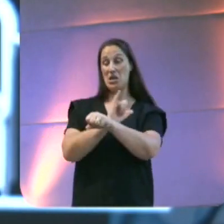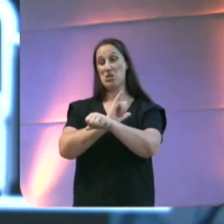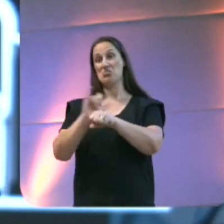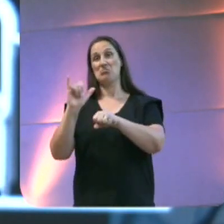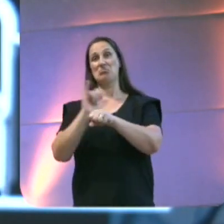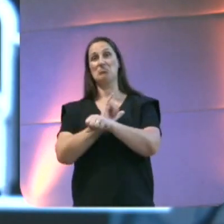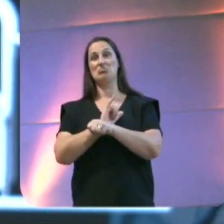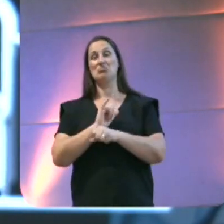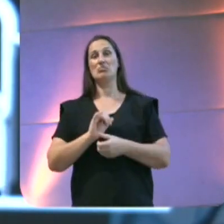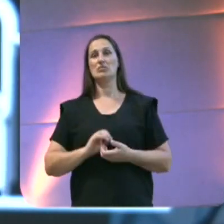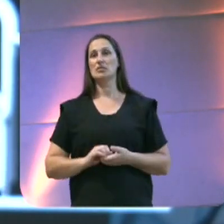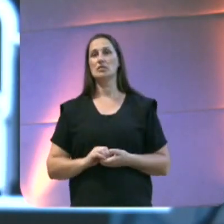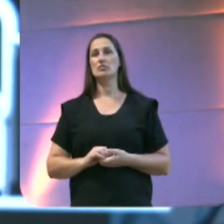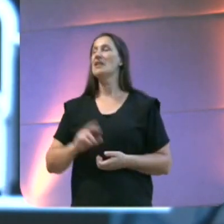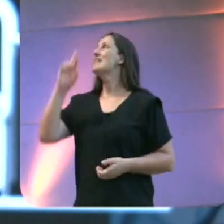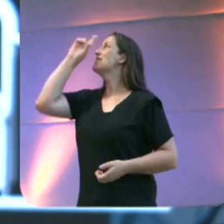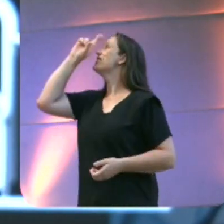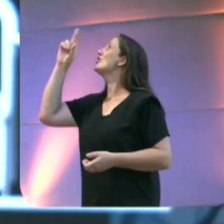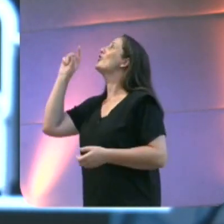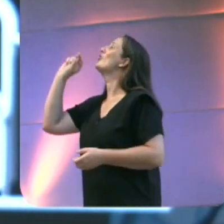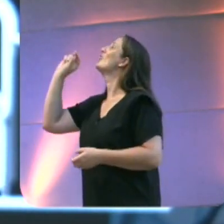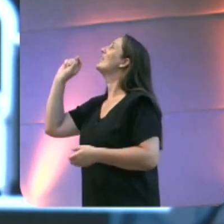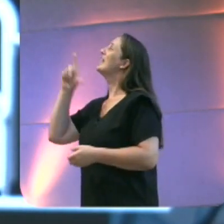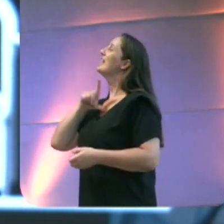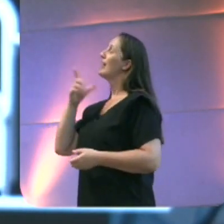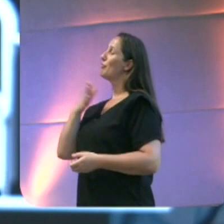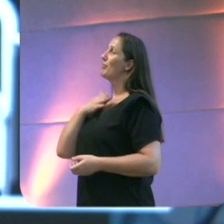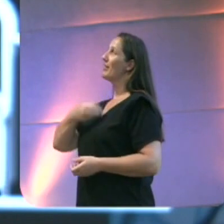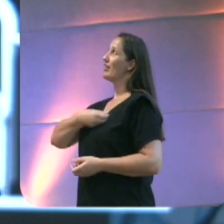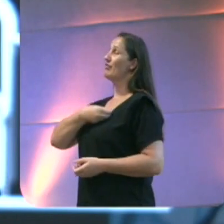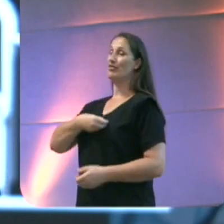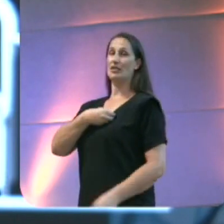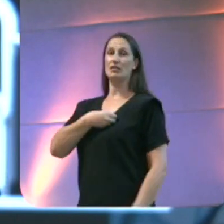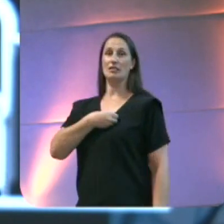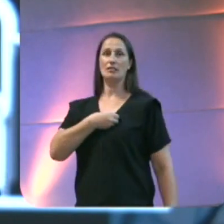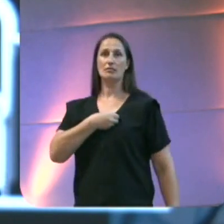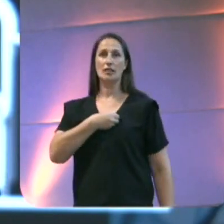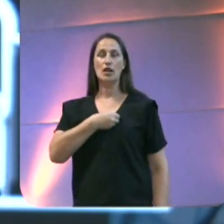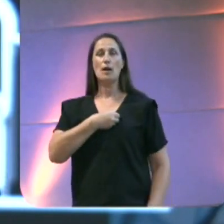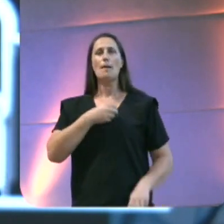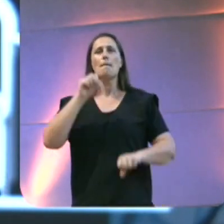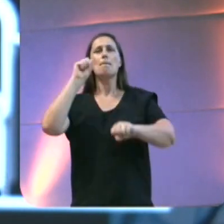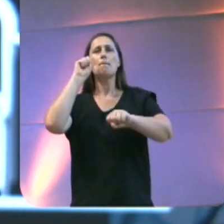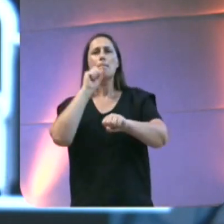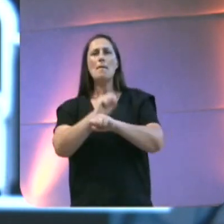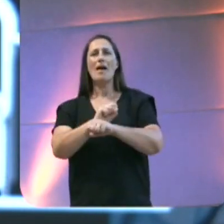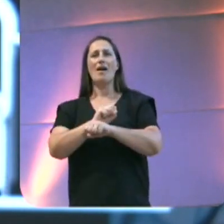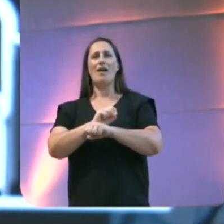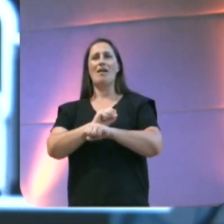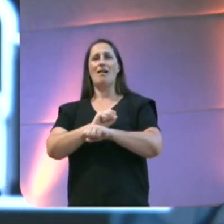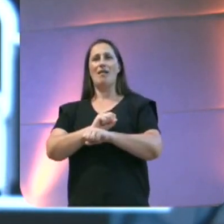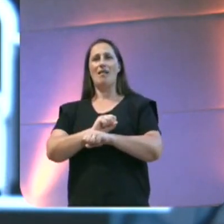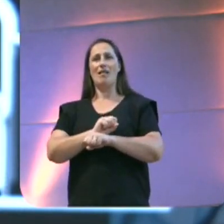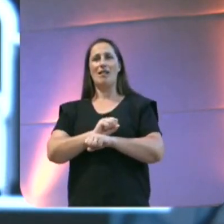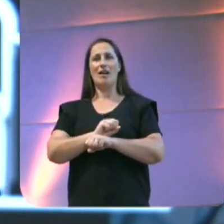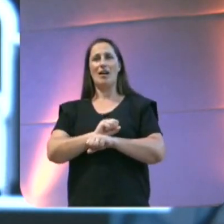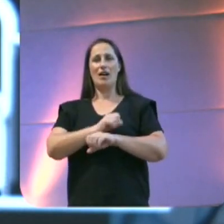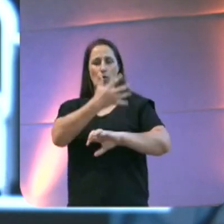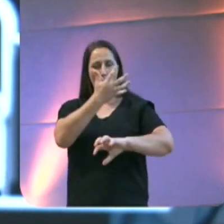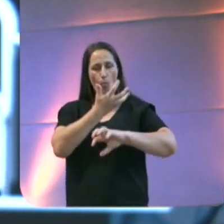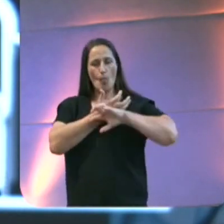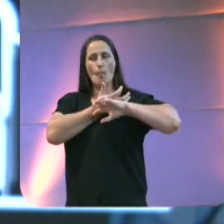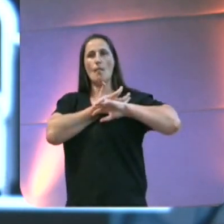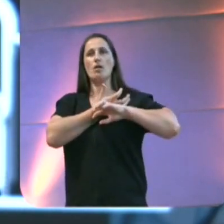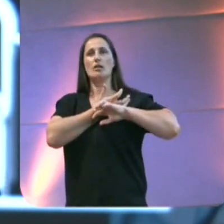vida? Eu diria para você: para de andar de tanque vazio. Deixa o Espírito Santo de Deus encher a